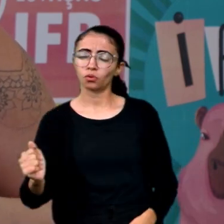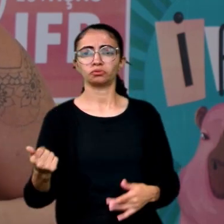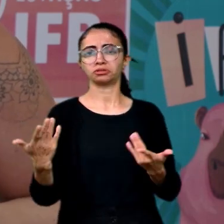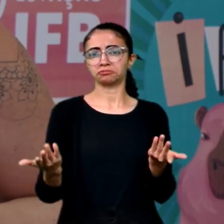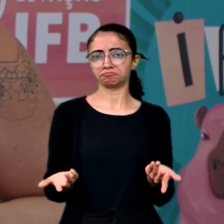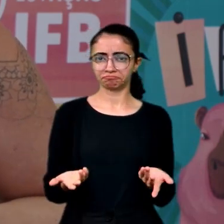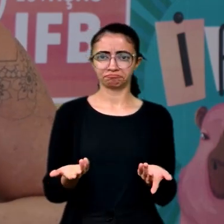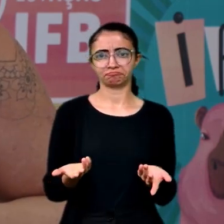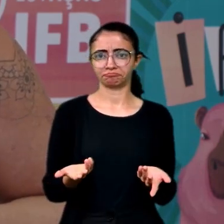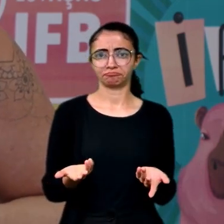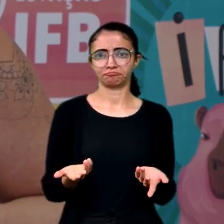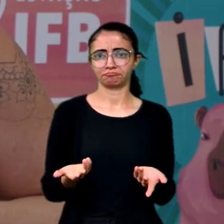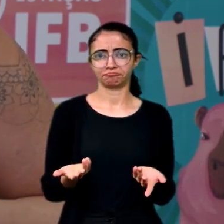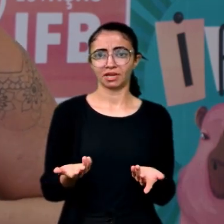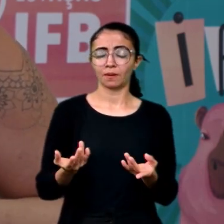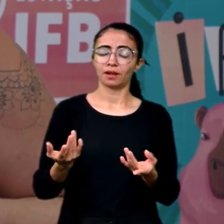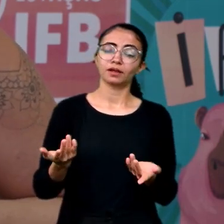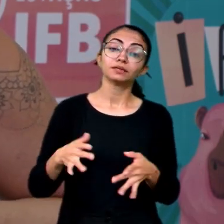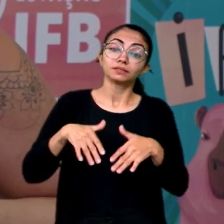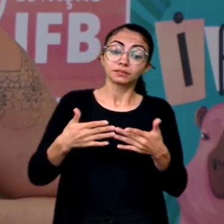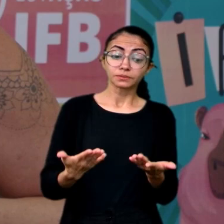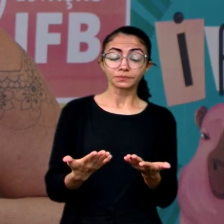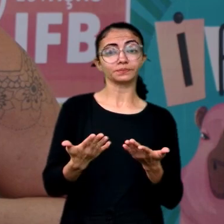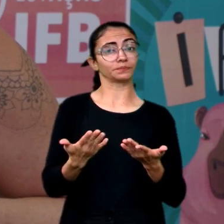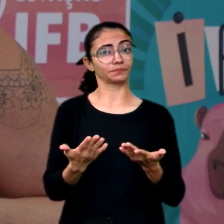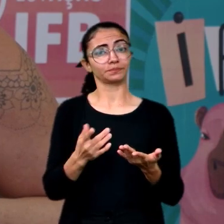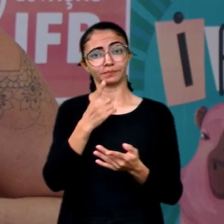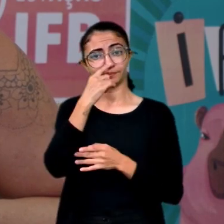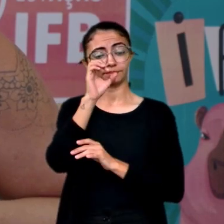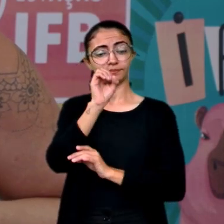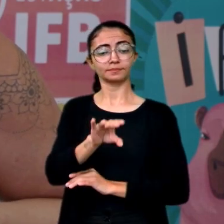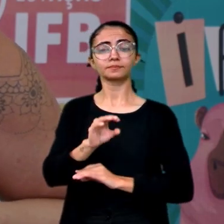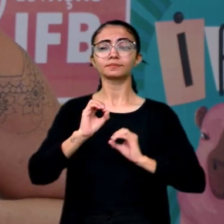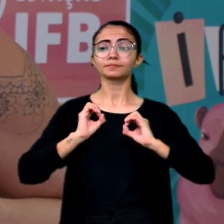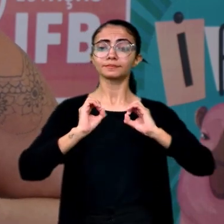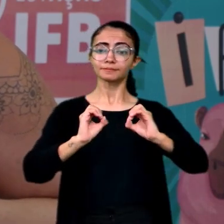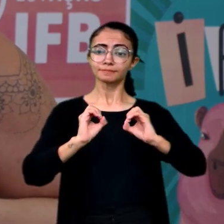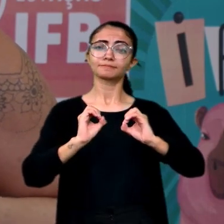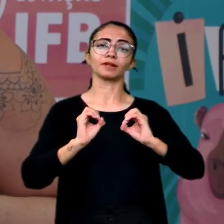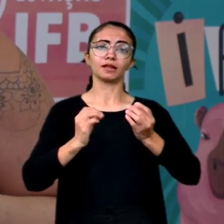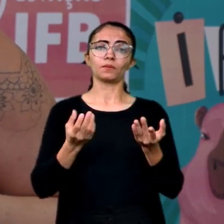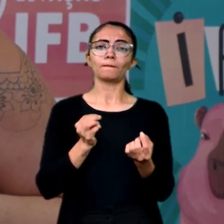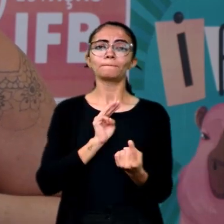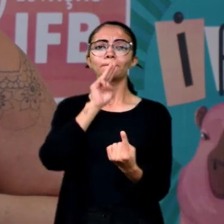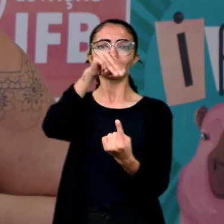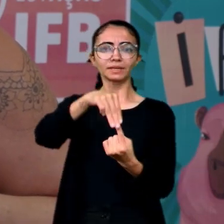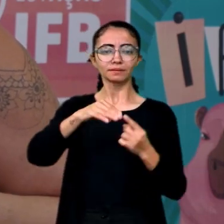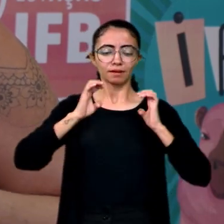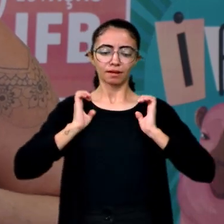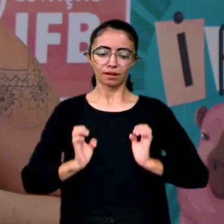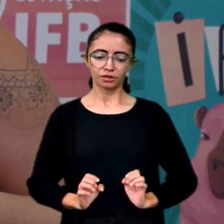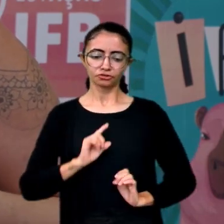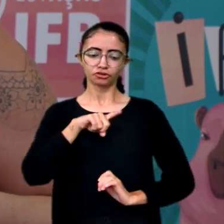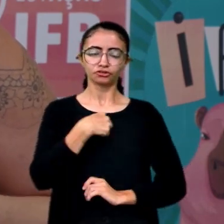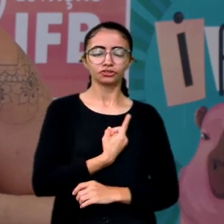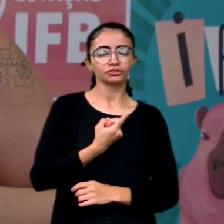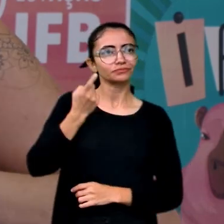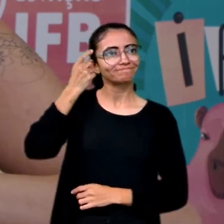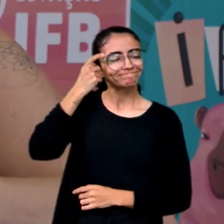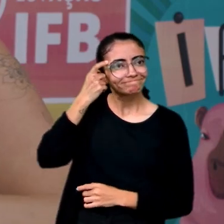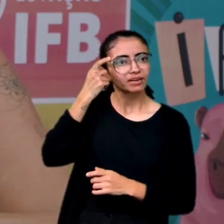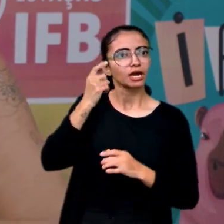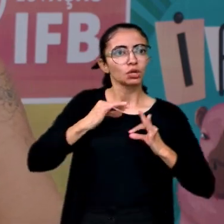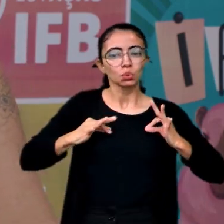isso. Então o lixo zero é uma meta ética da gente redesenhar tudo que a gente já fez